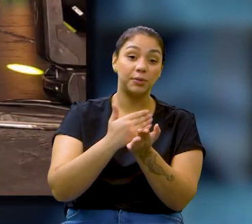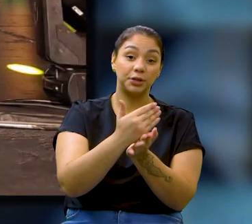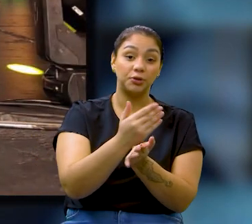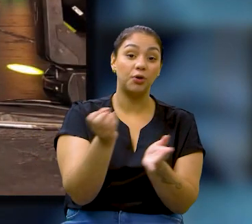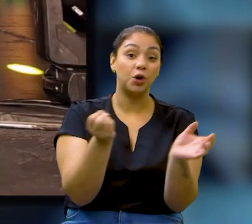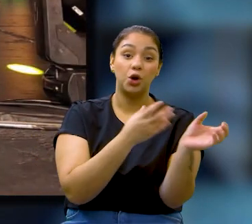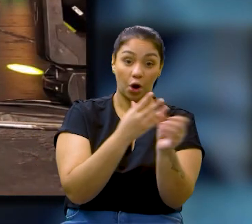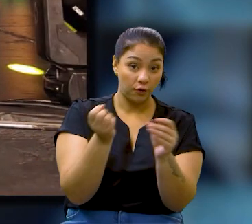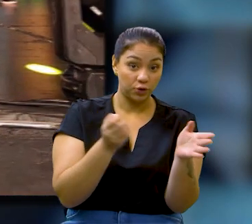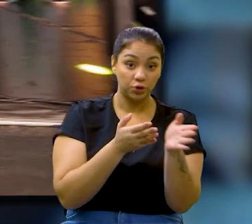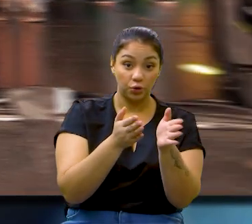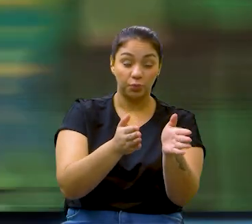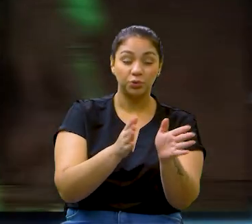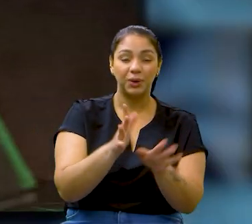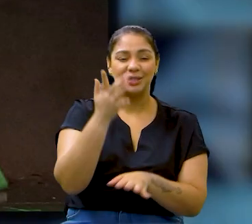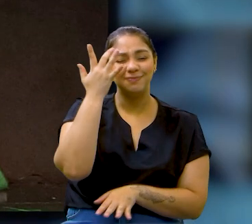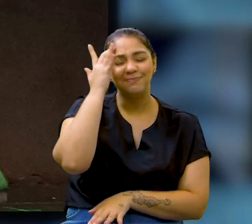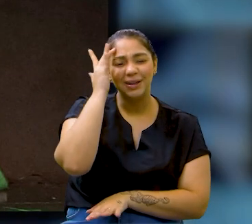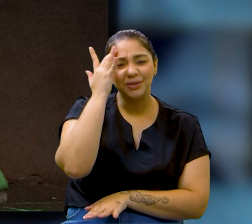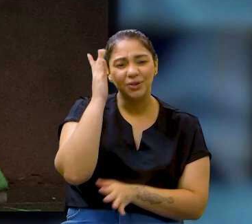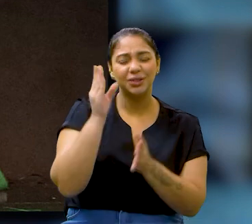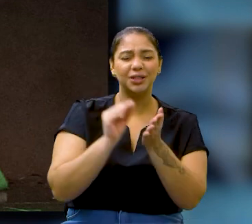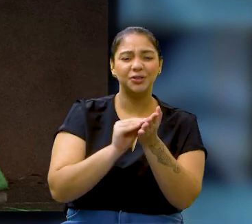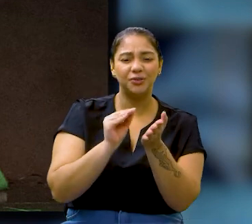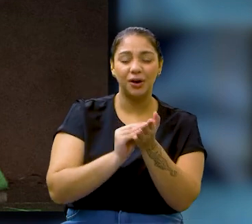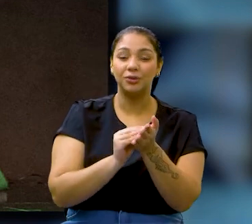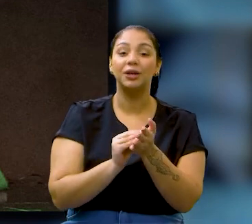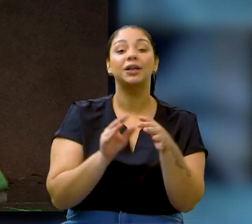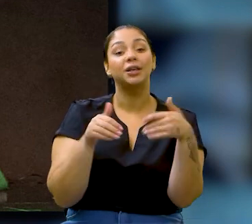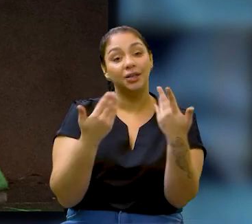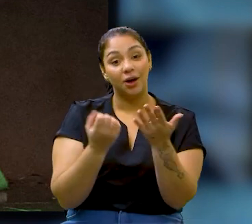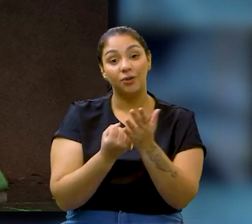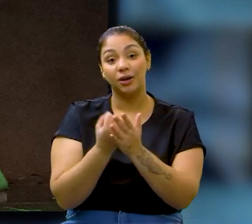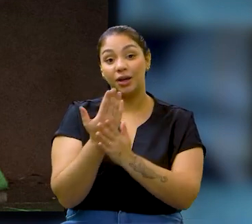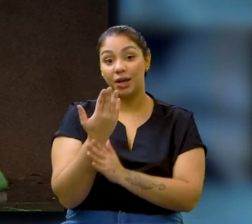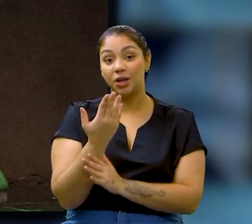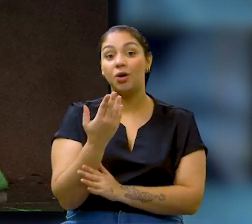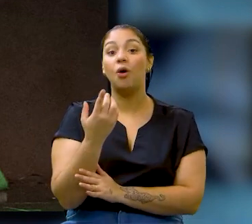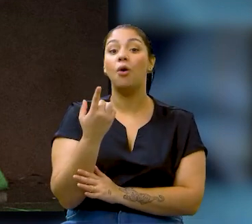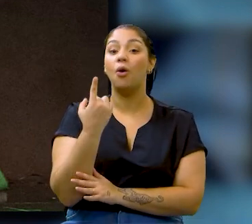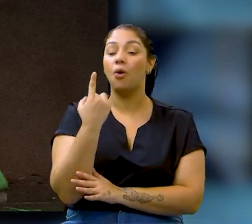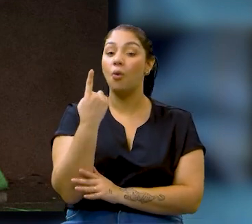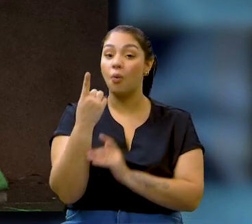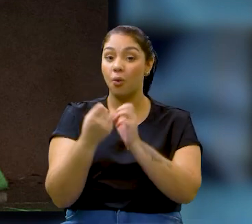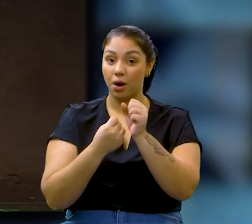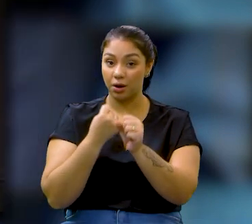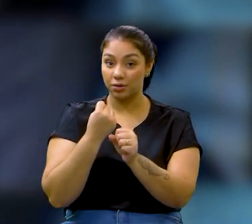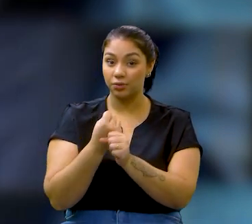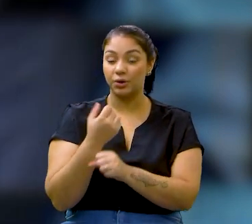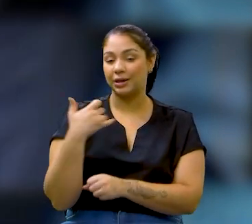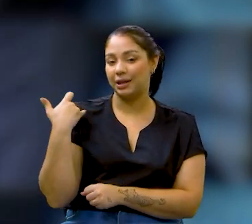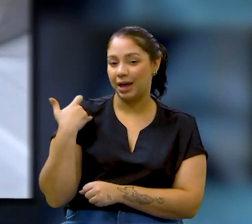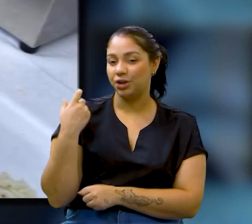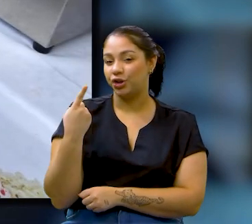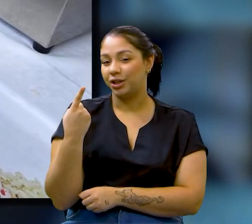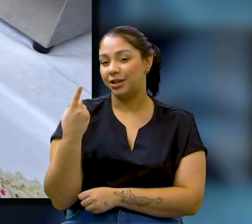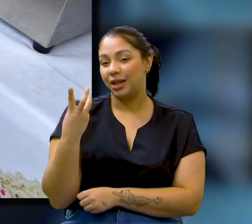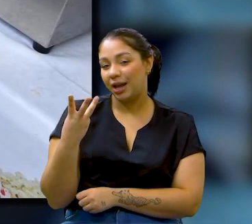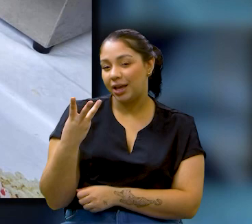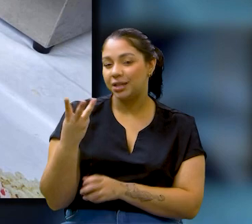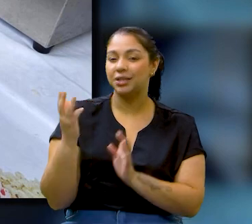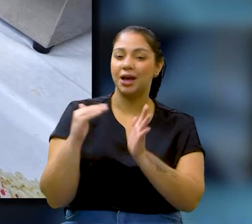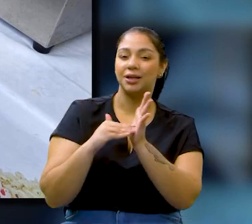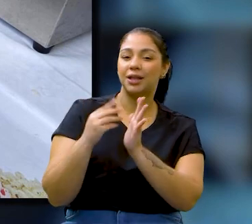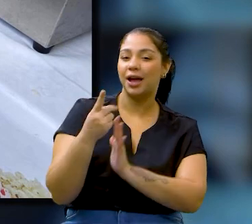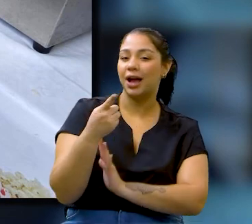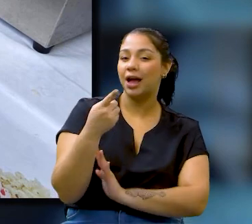muito imatura. Então nós temos um ano de Meu Futuro, que são 13, 14 anos, 14, 15 anos, eles